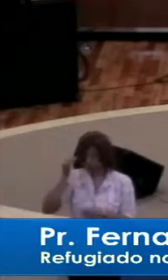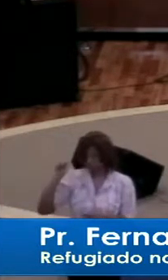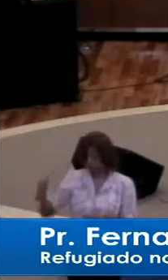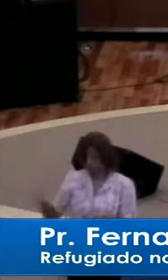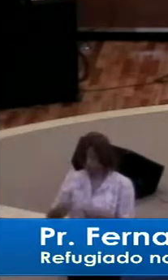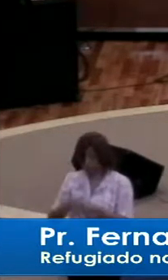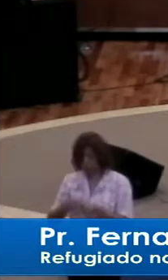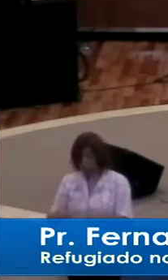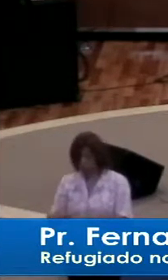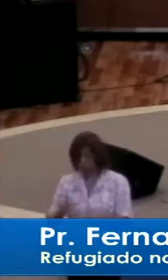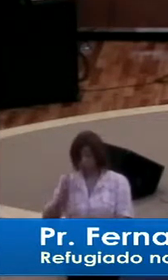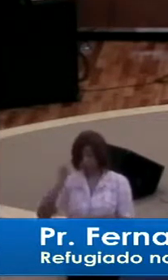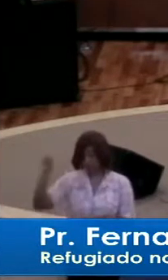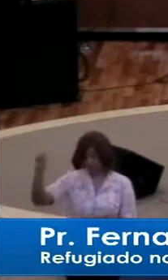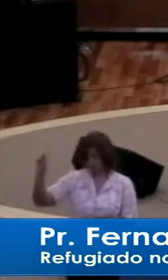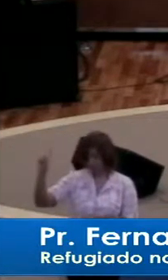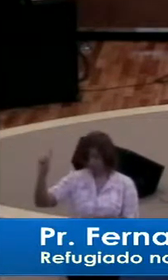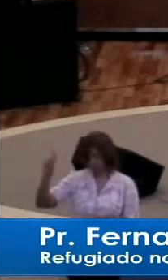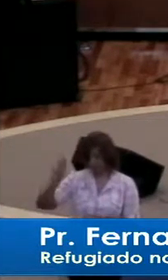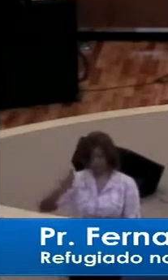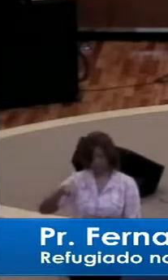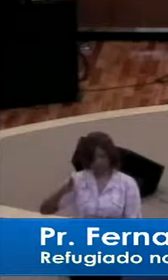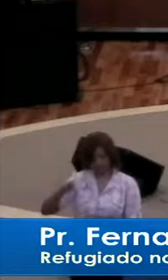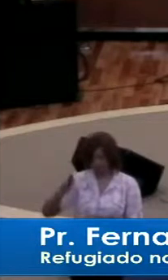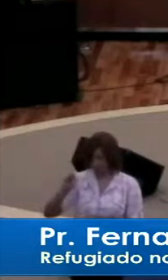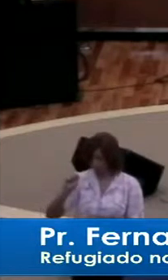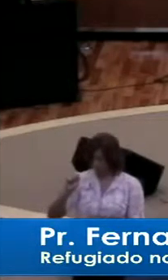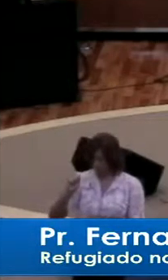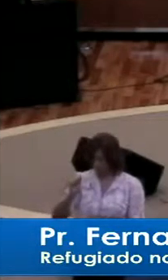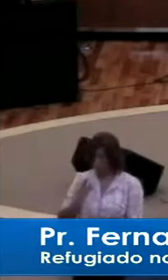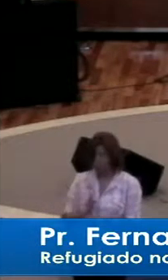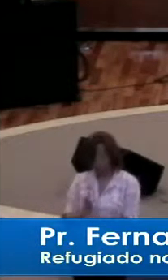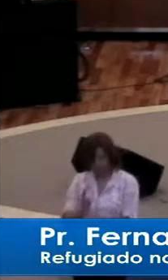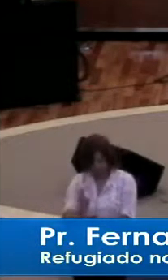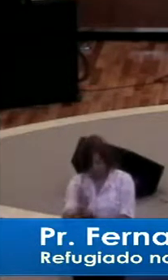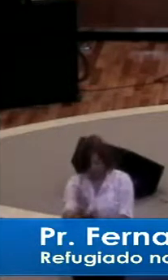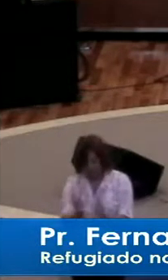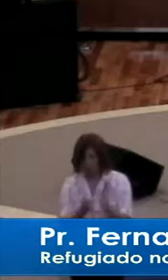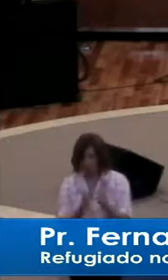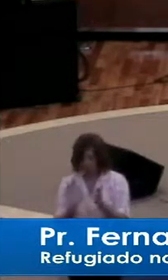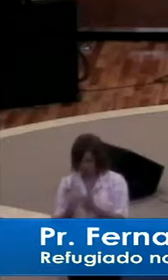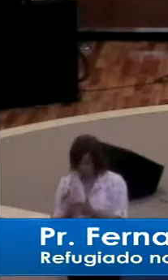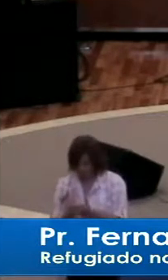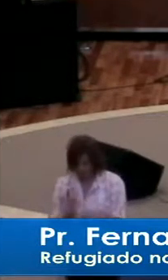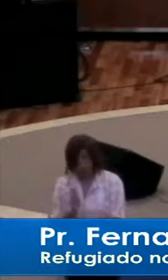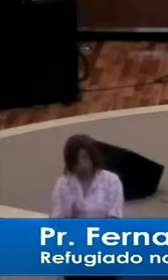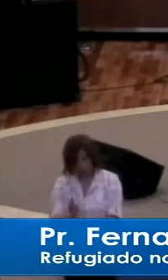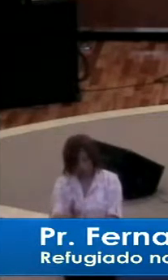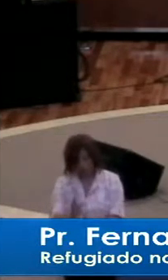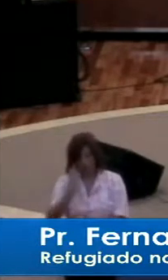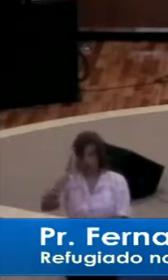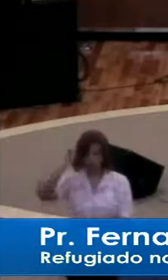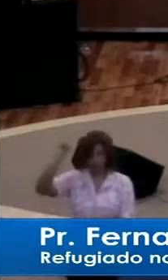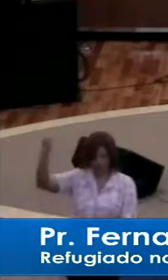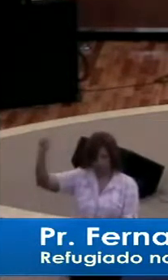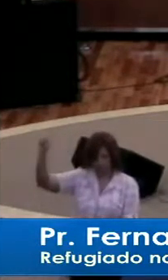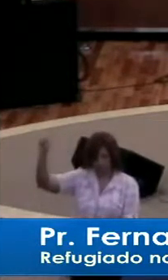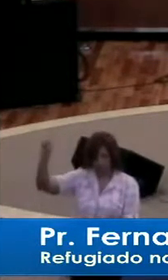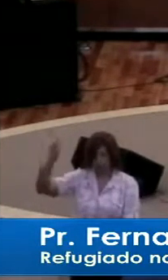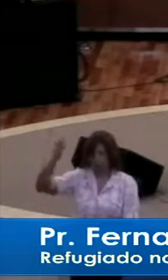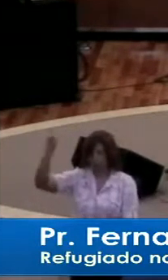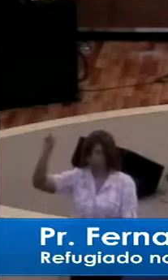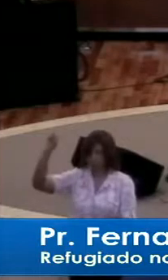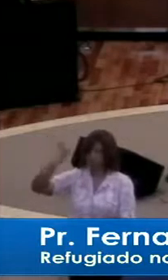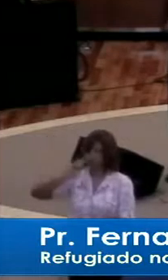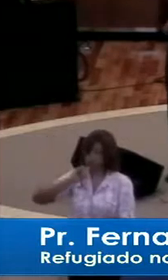anjo, ele deixou de ser Deus? Não. Você acredita que Deus mandou o seu